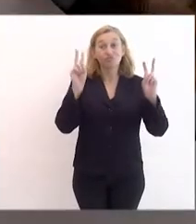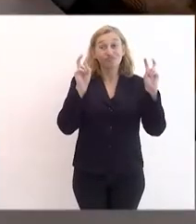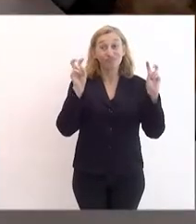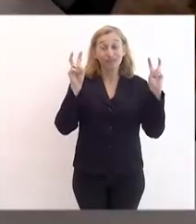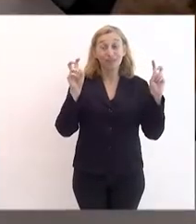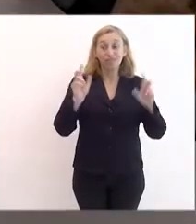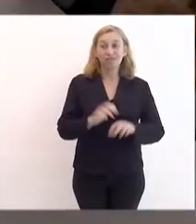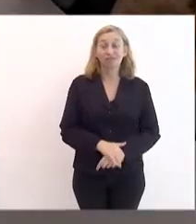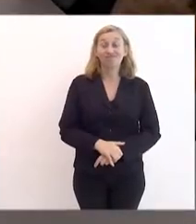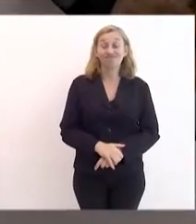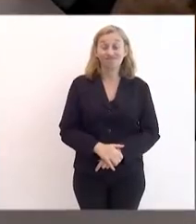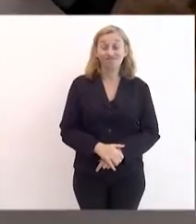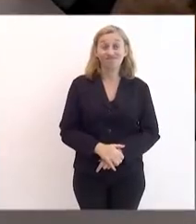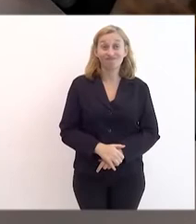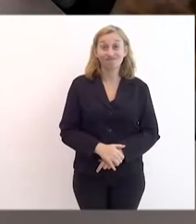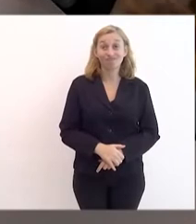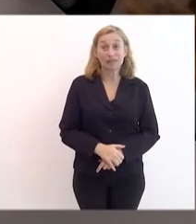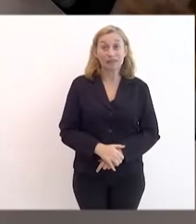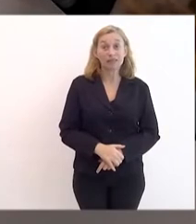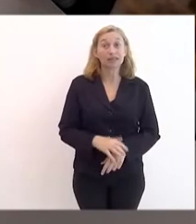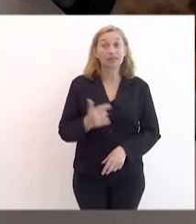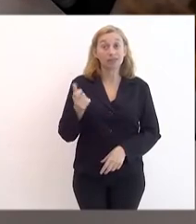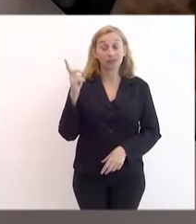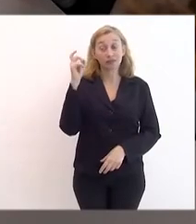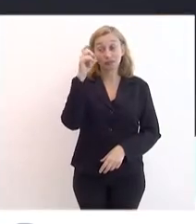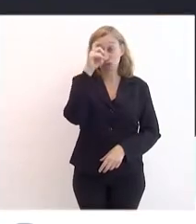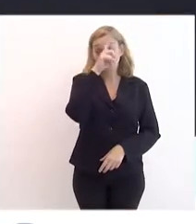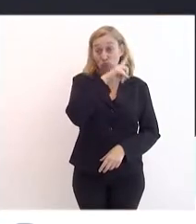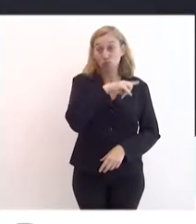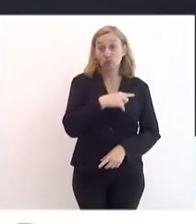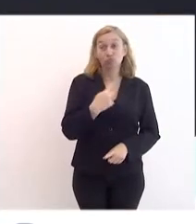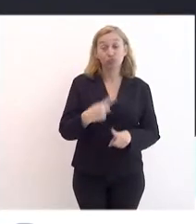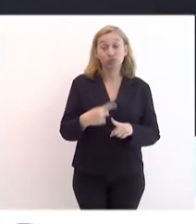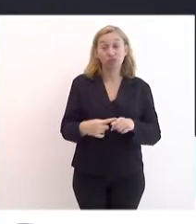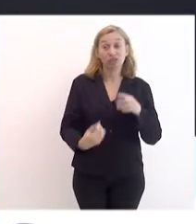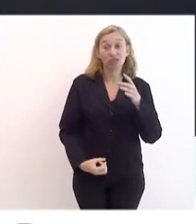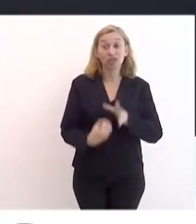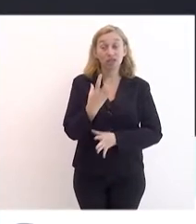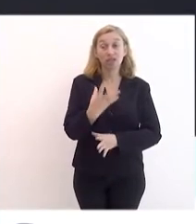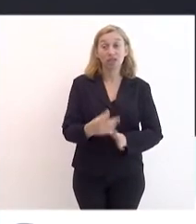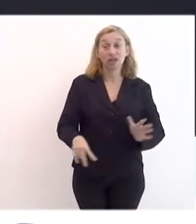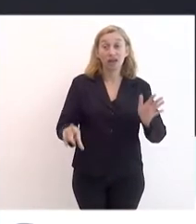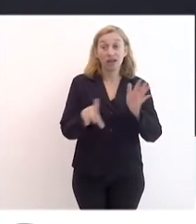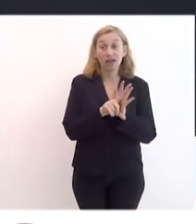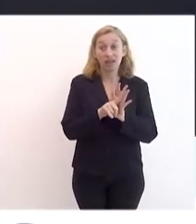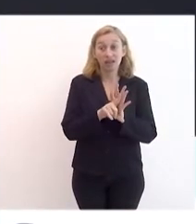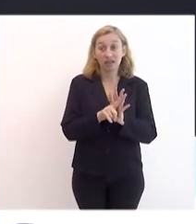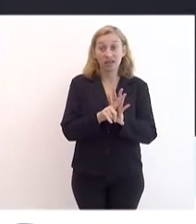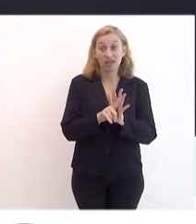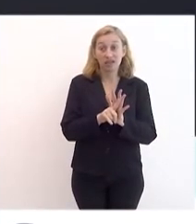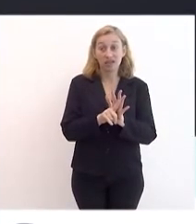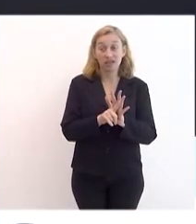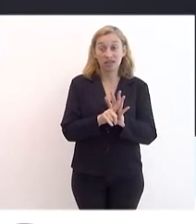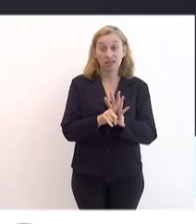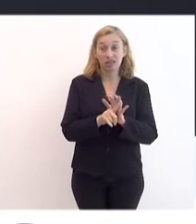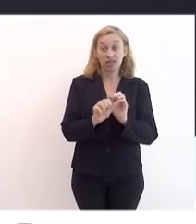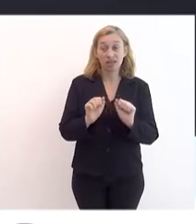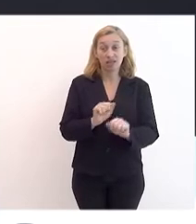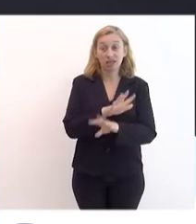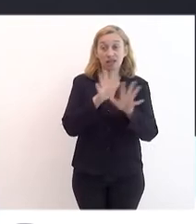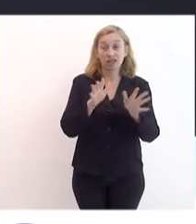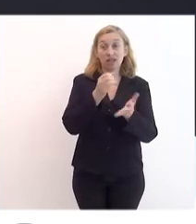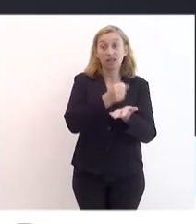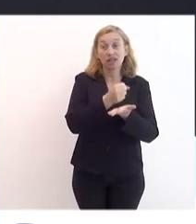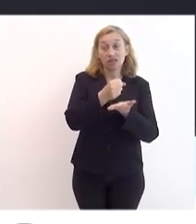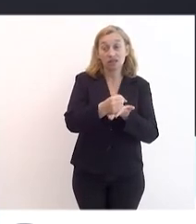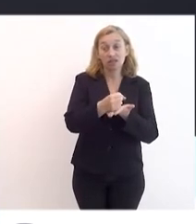bastante caro, né? Porque a gente criou a lei da integridade em relação às